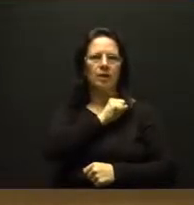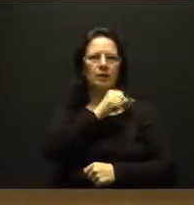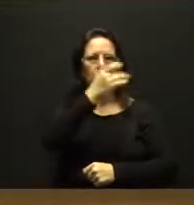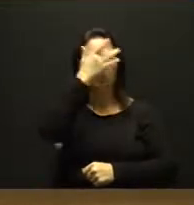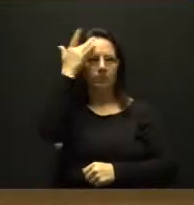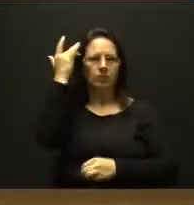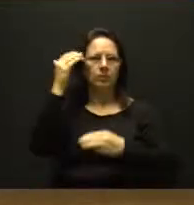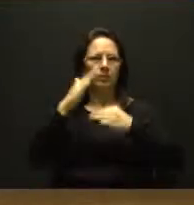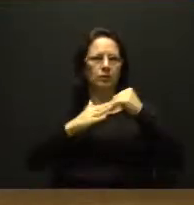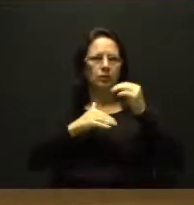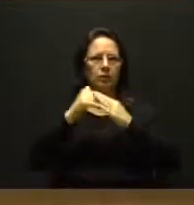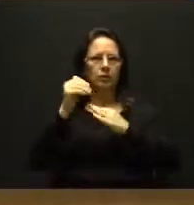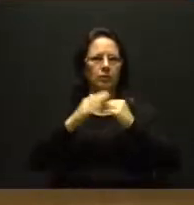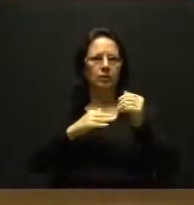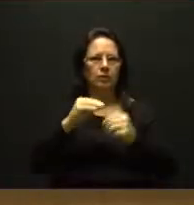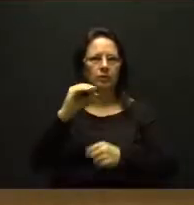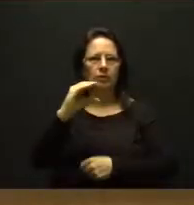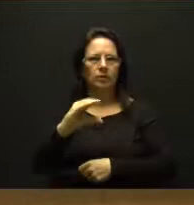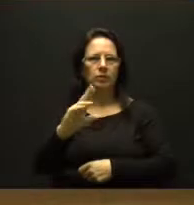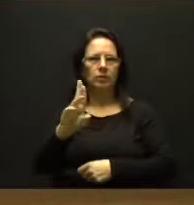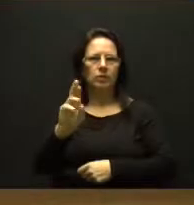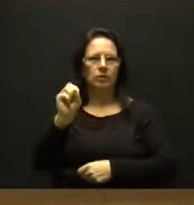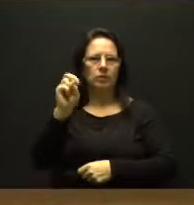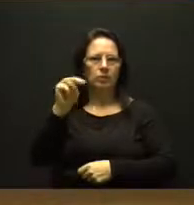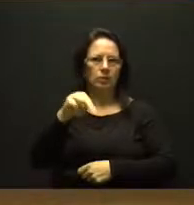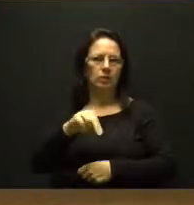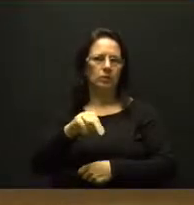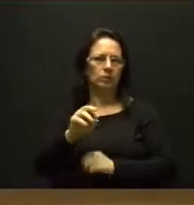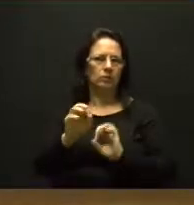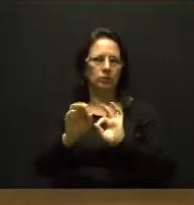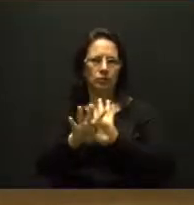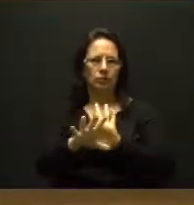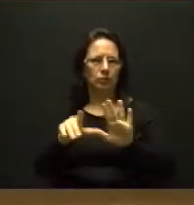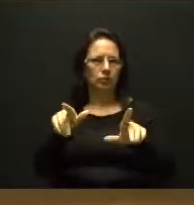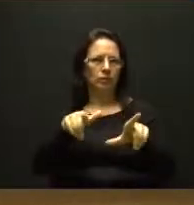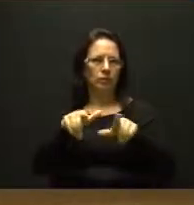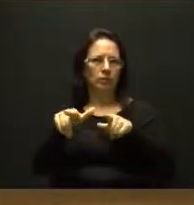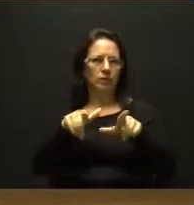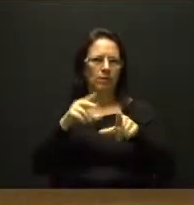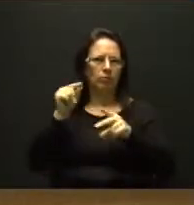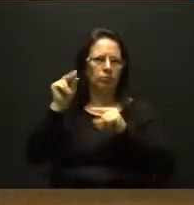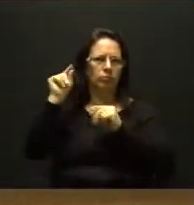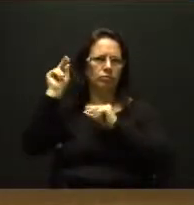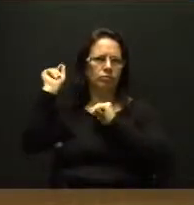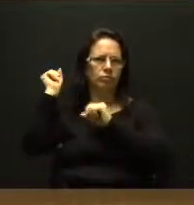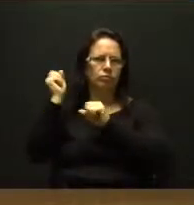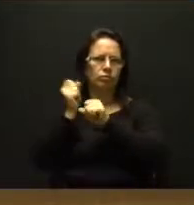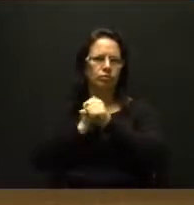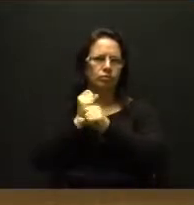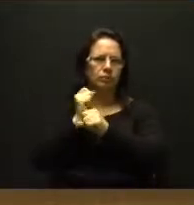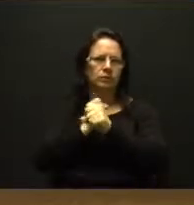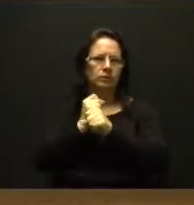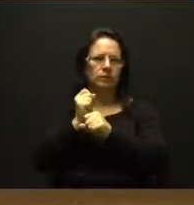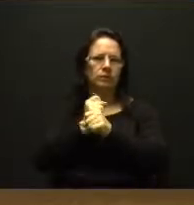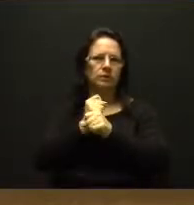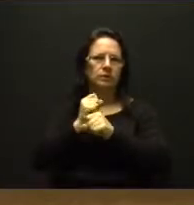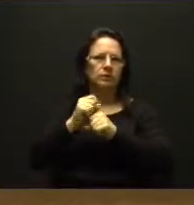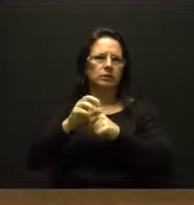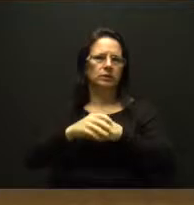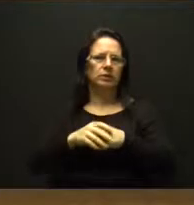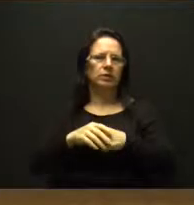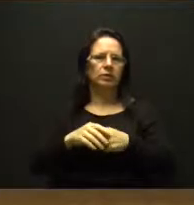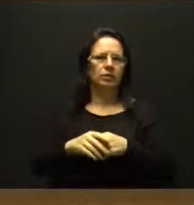da cursan então prontamente fizeram serviço na cidade por muitos anos sejam eles